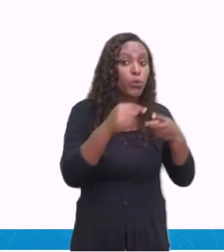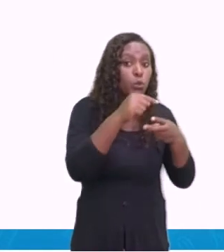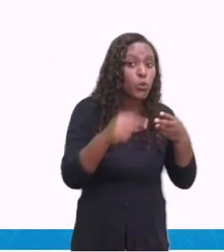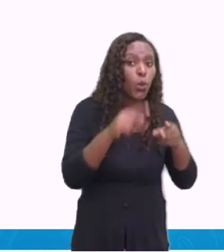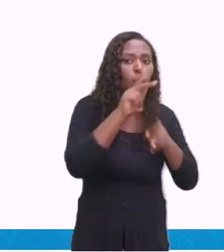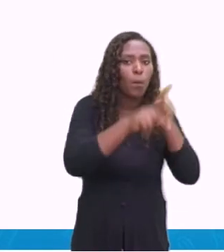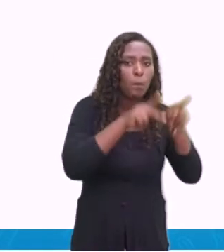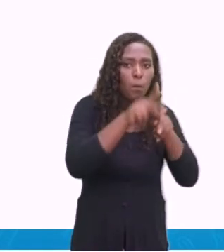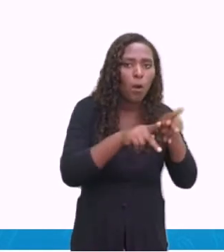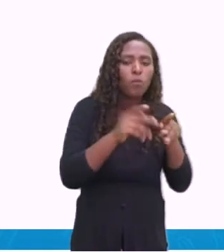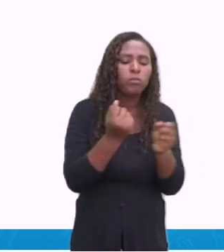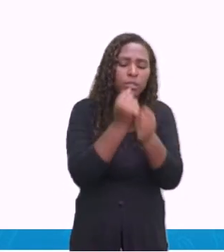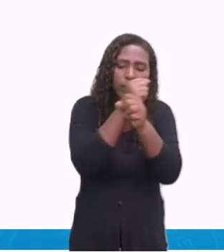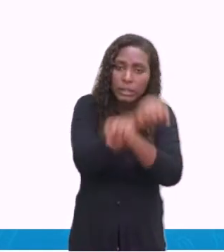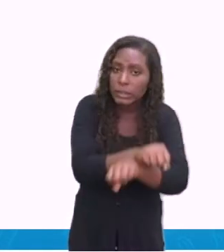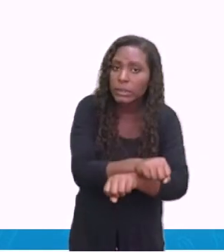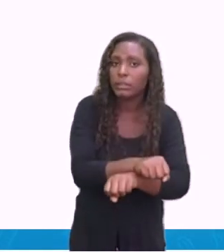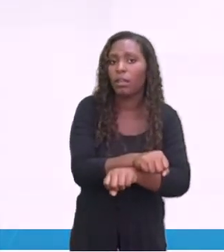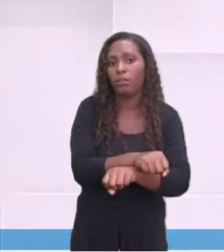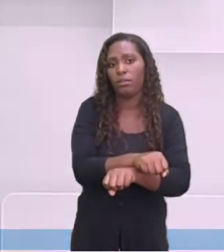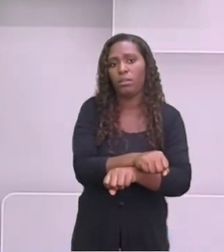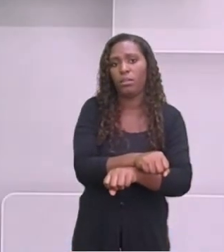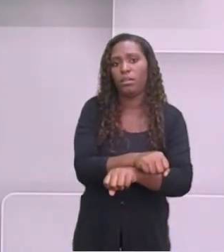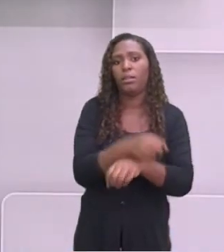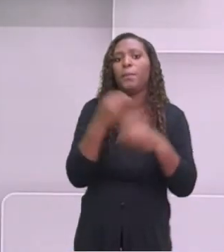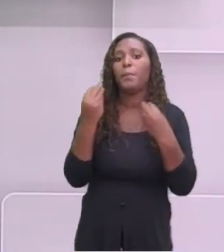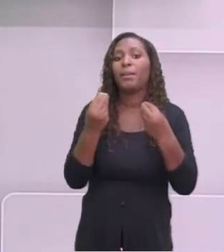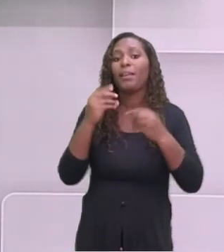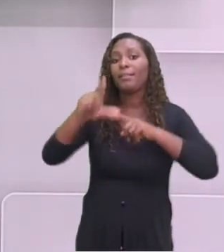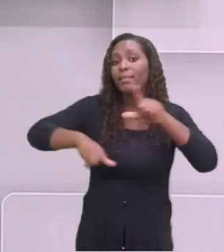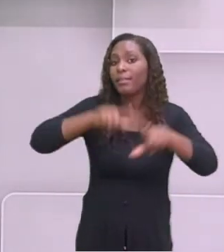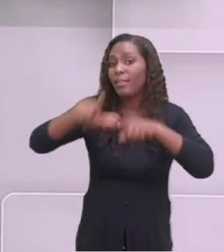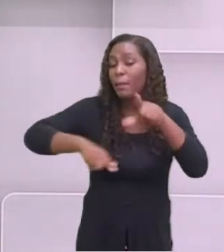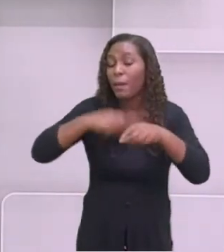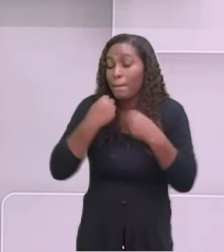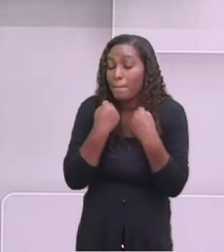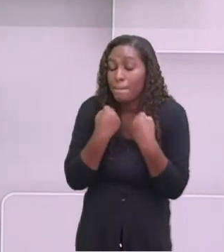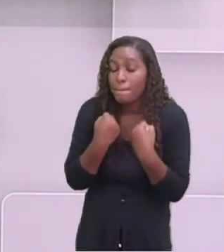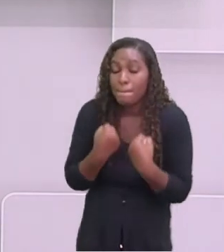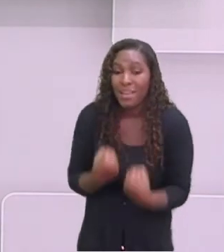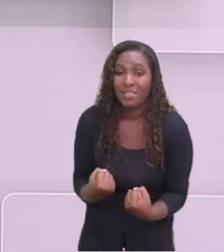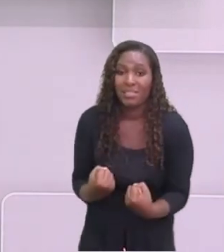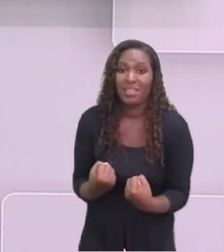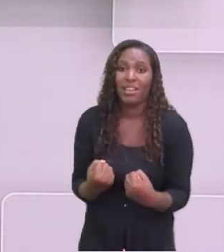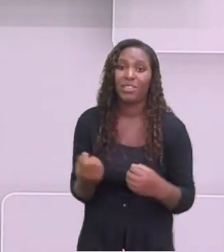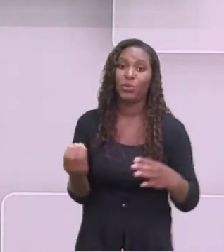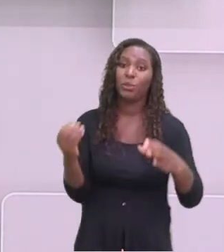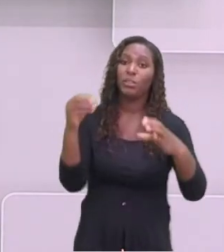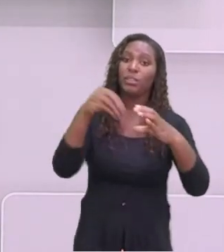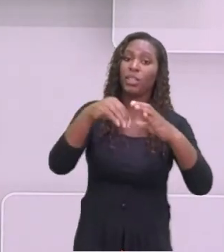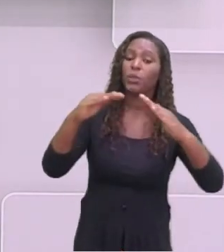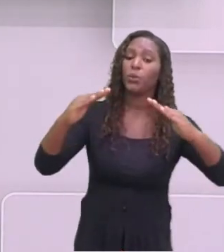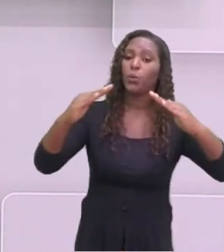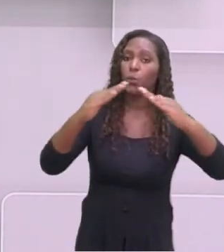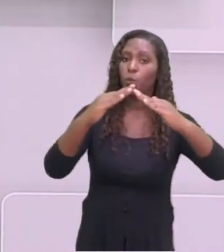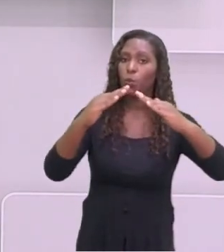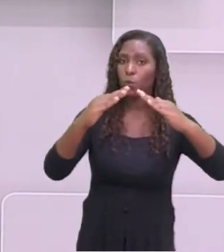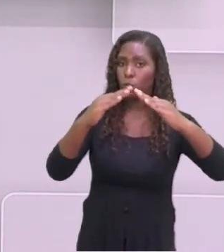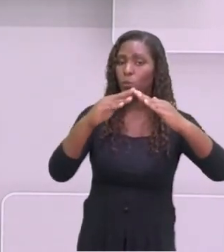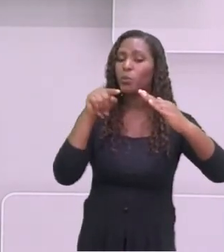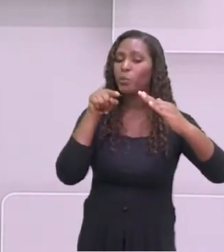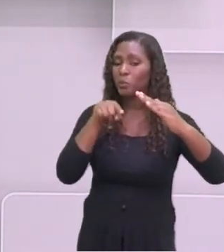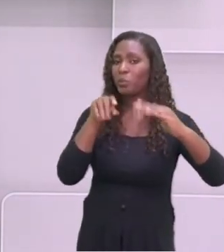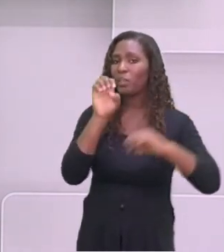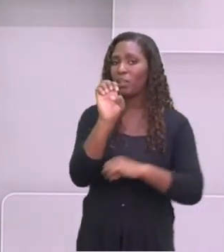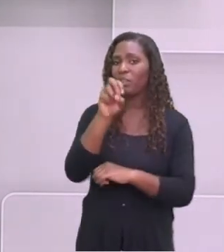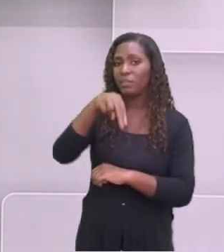e um empreendimento juntamente com os engenhos de açúcar. Então,